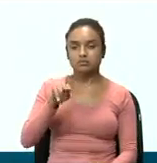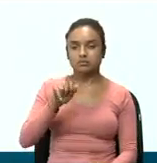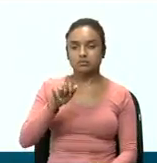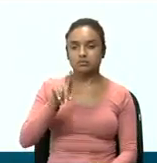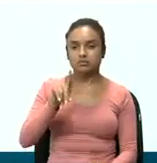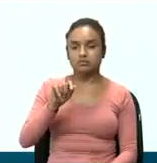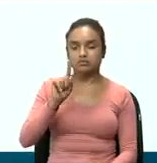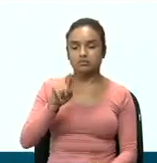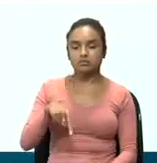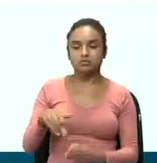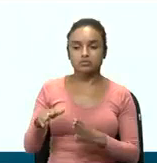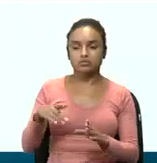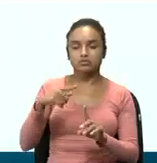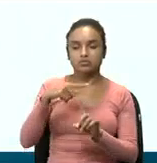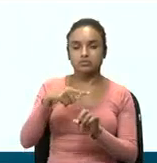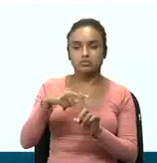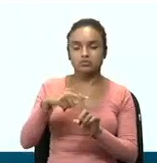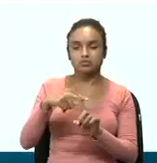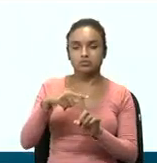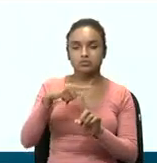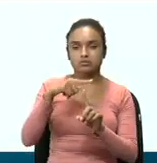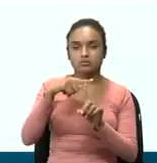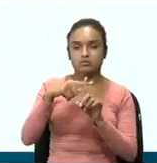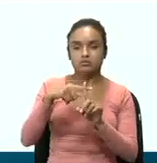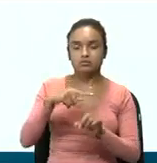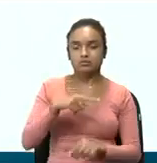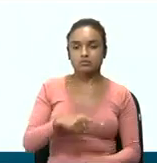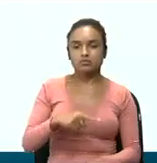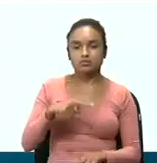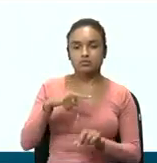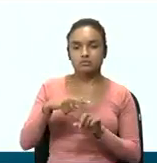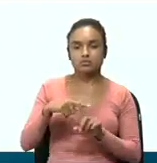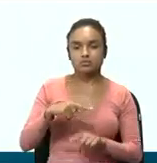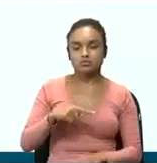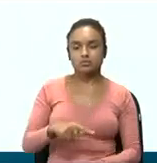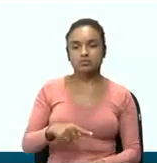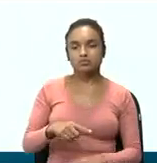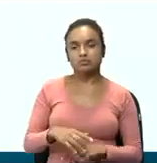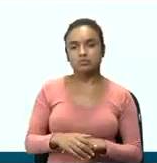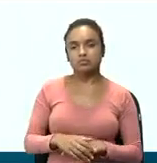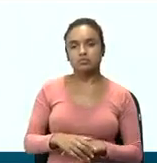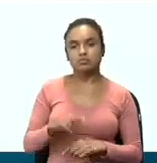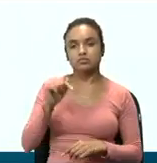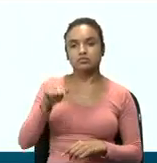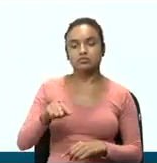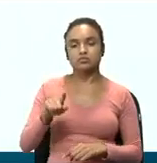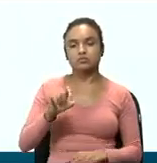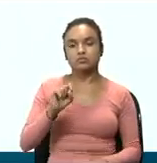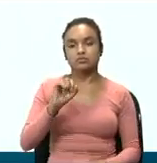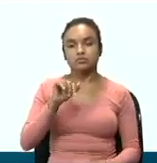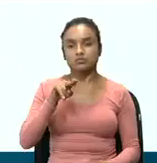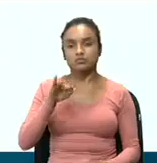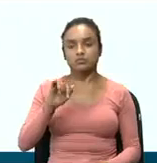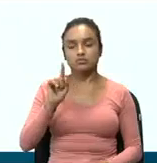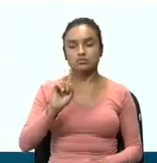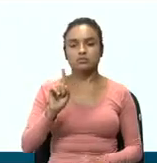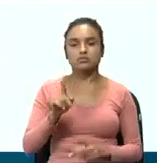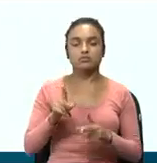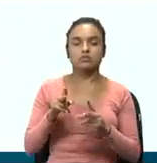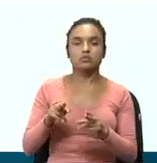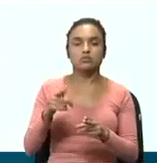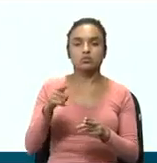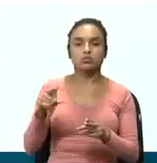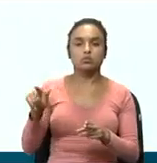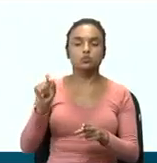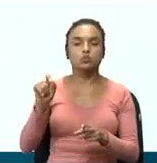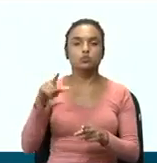negativo, positivo, negativo. Então, os sinais, eles não são iguais às outras que nós trabalhamos até agora. Aonde que nas outras, o que